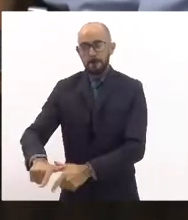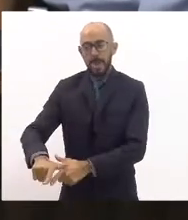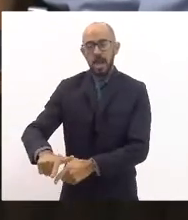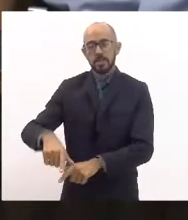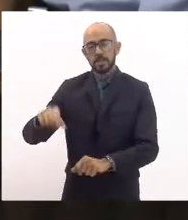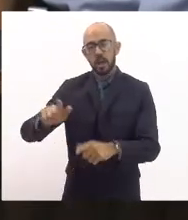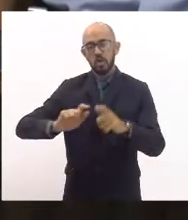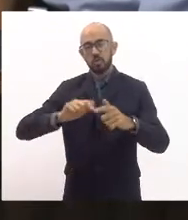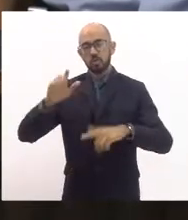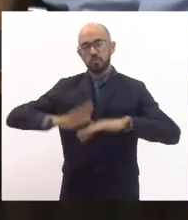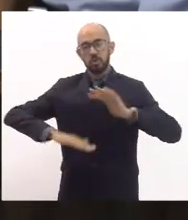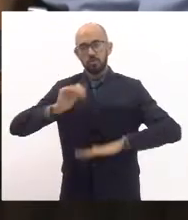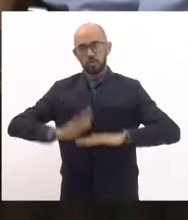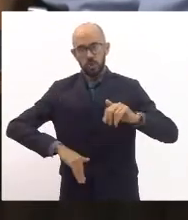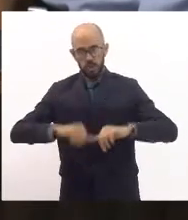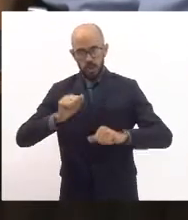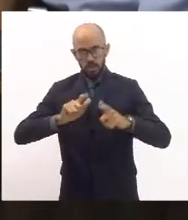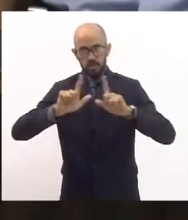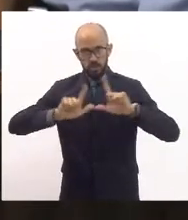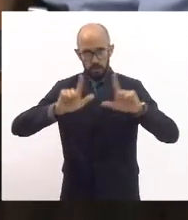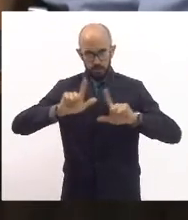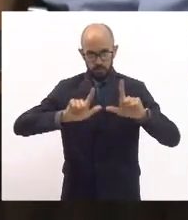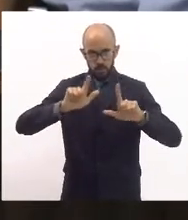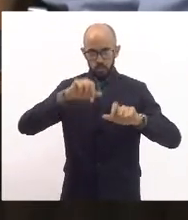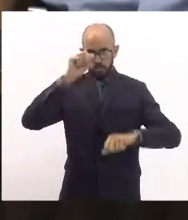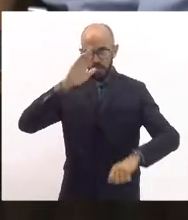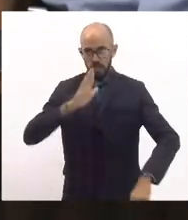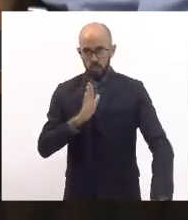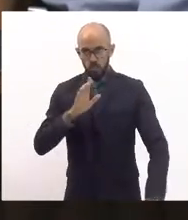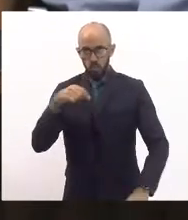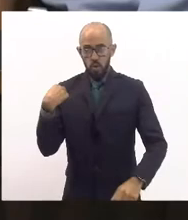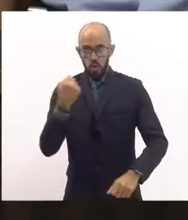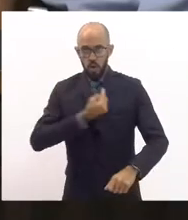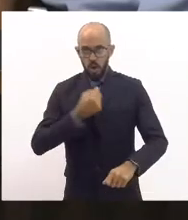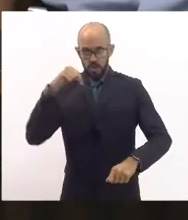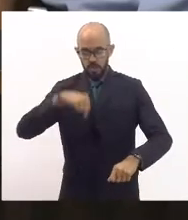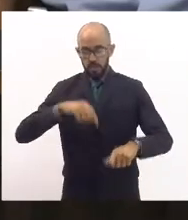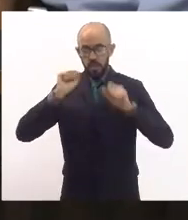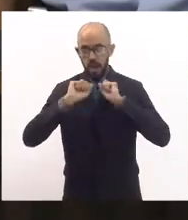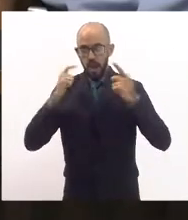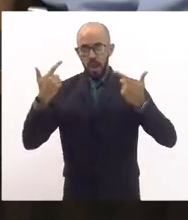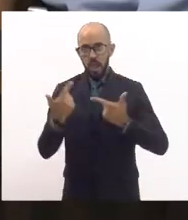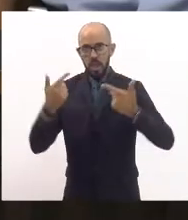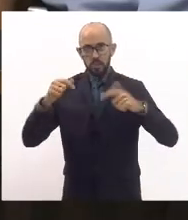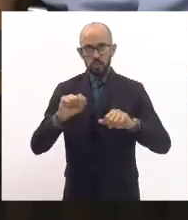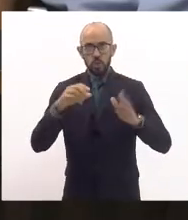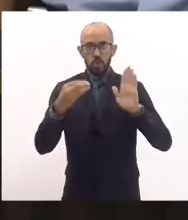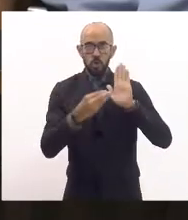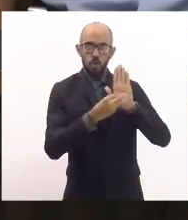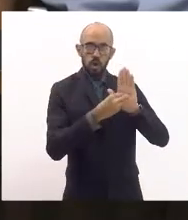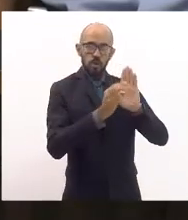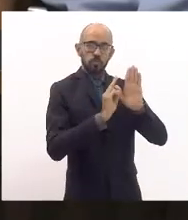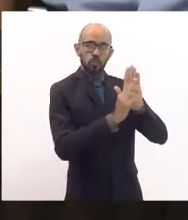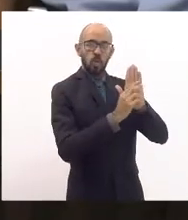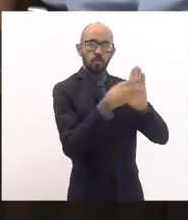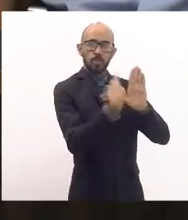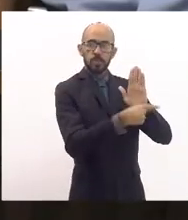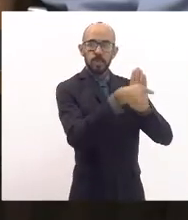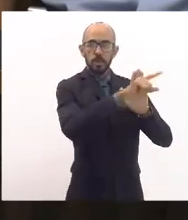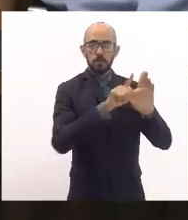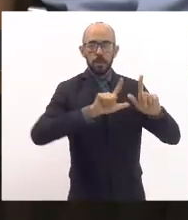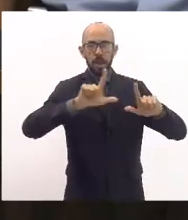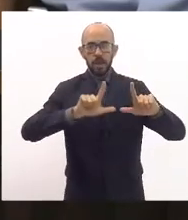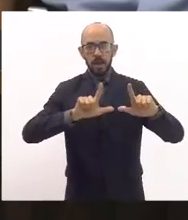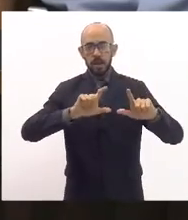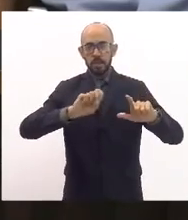profissionais da Imprensa em todo o país nós aqui na alerj demos o nome dele a sala de imprensa no palácio